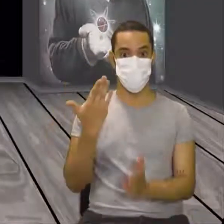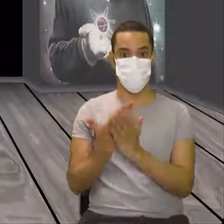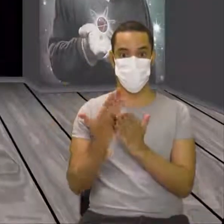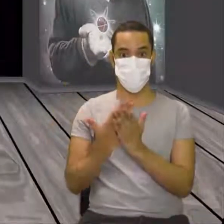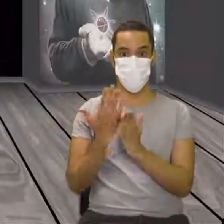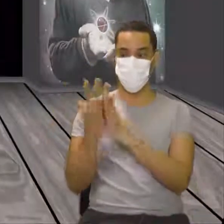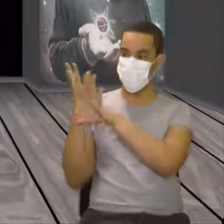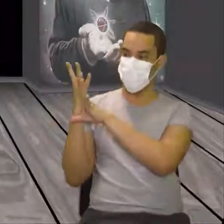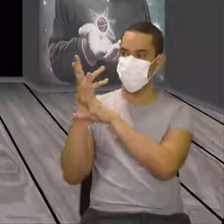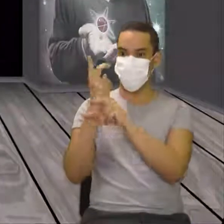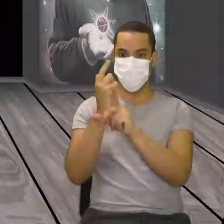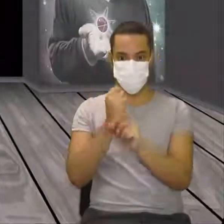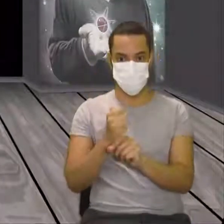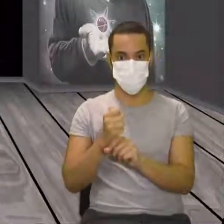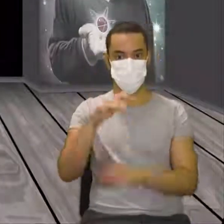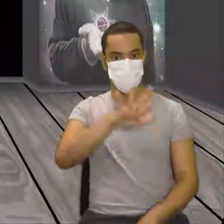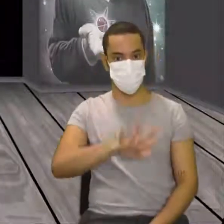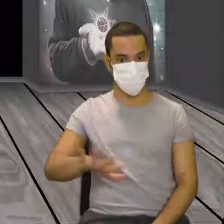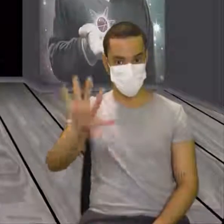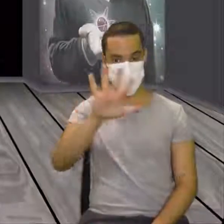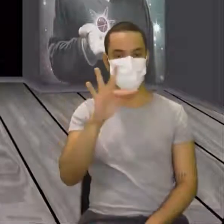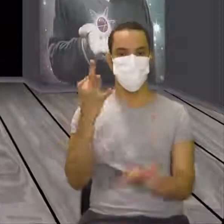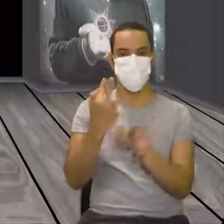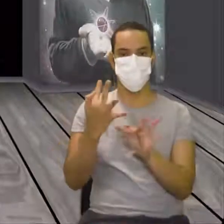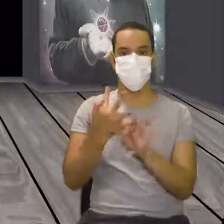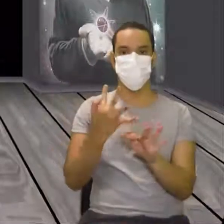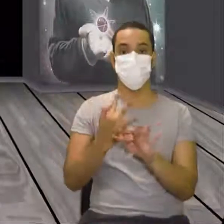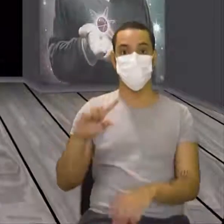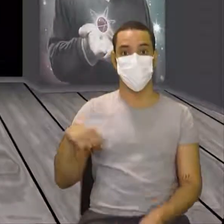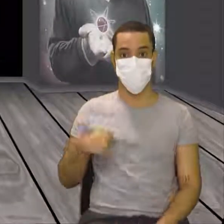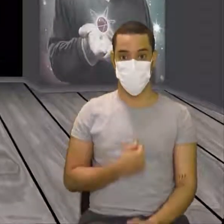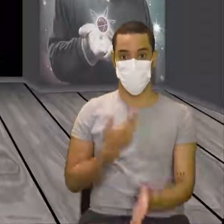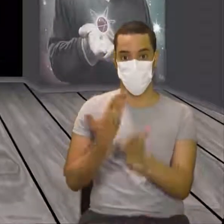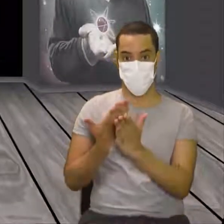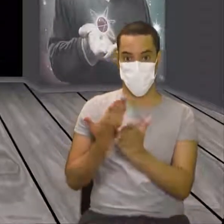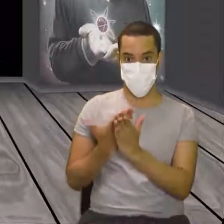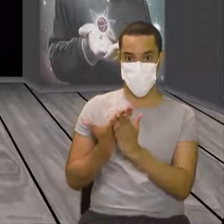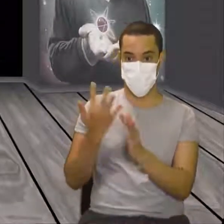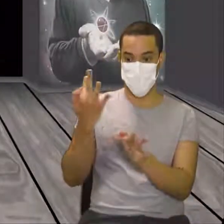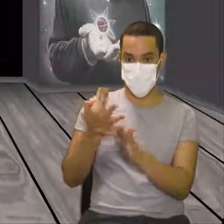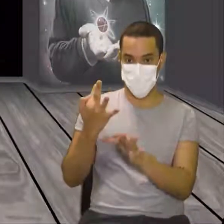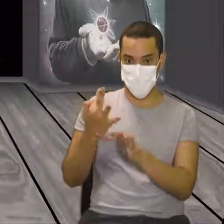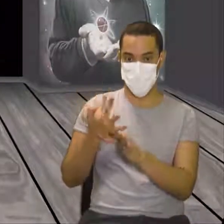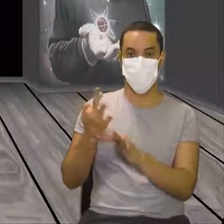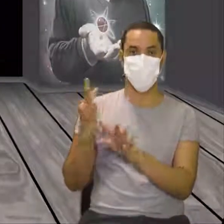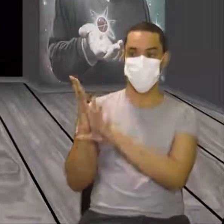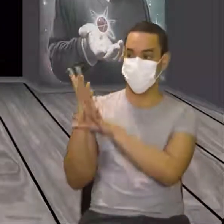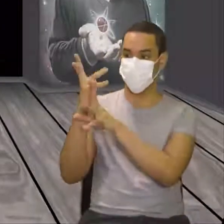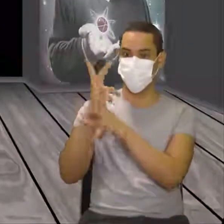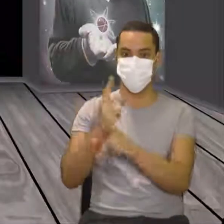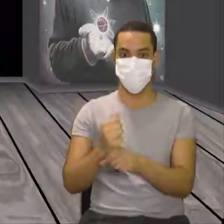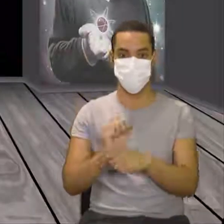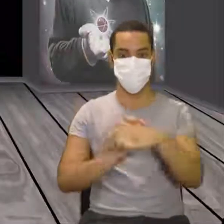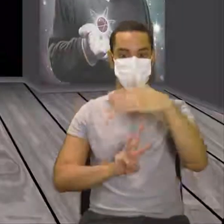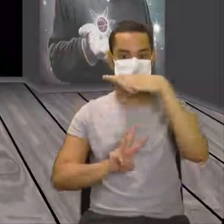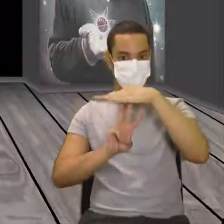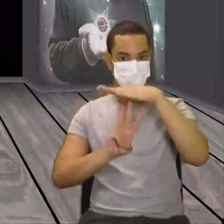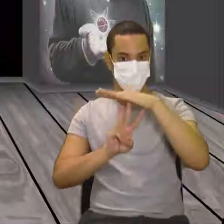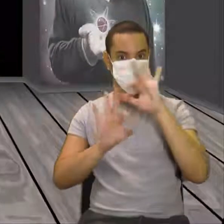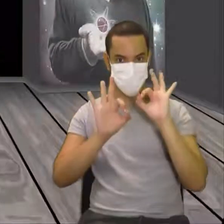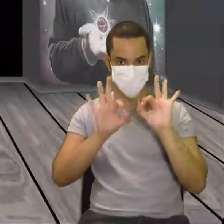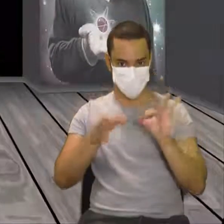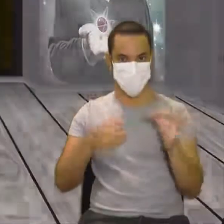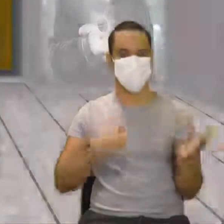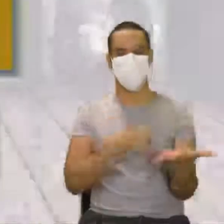de física na área, pessoal. Então, nós vamos aí para a nossa aula de revisão geral da unidade 3, ok? Então,